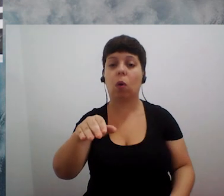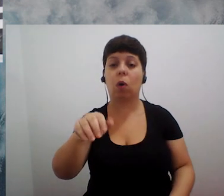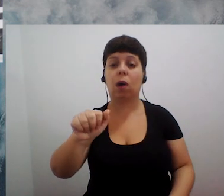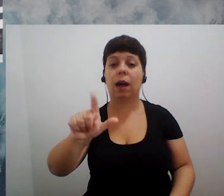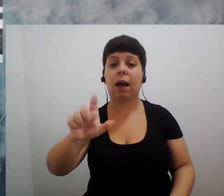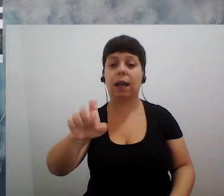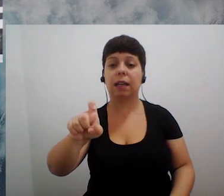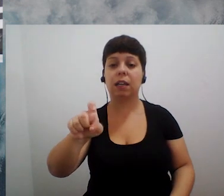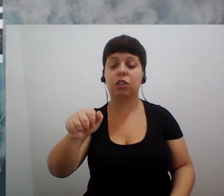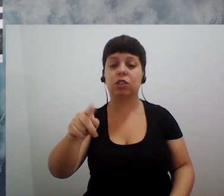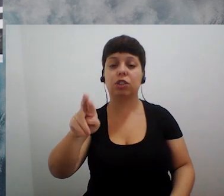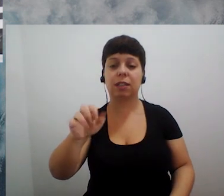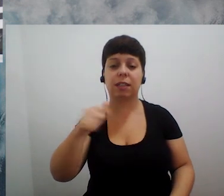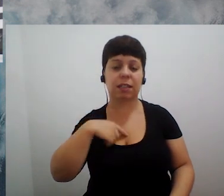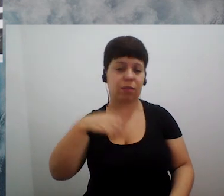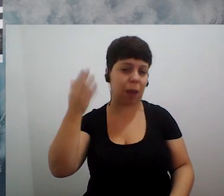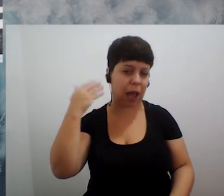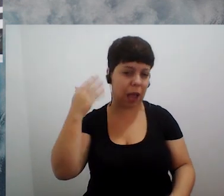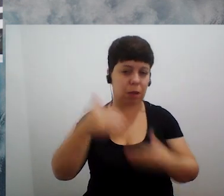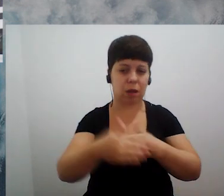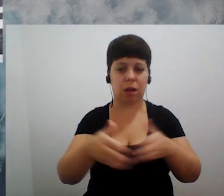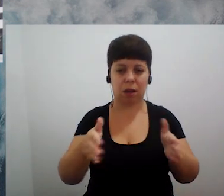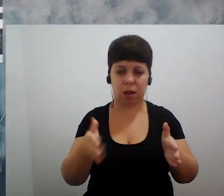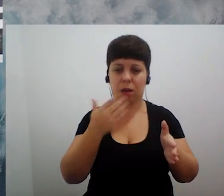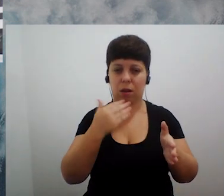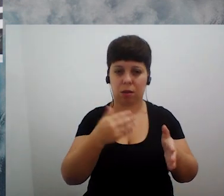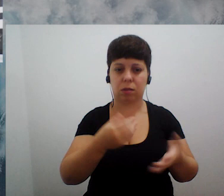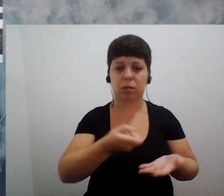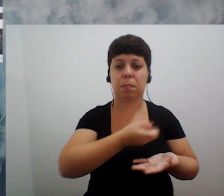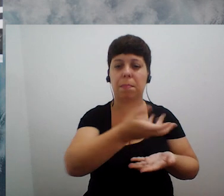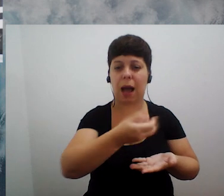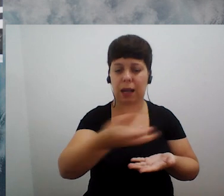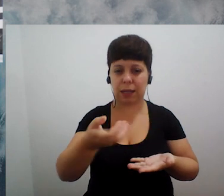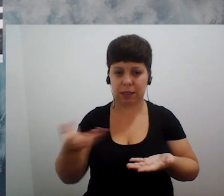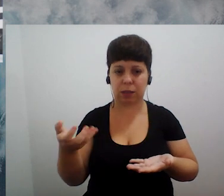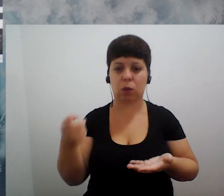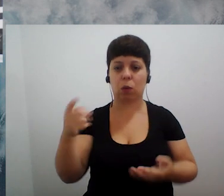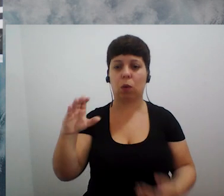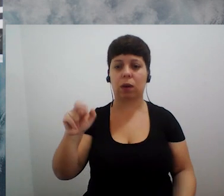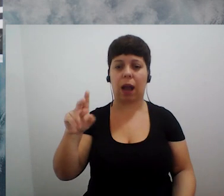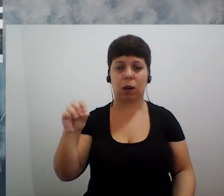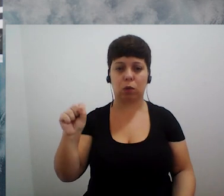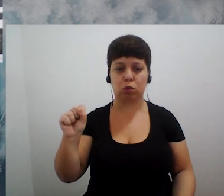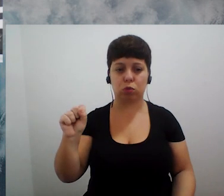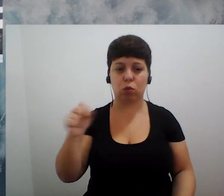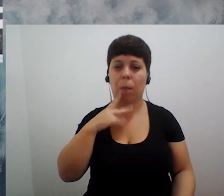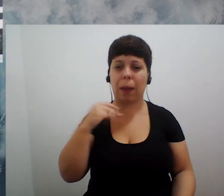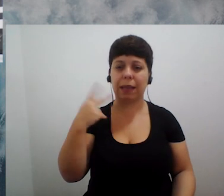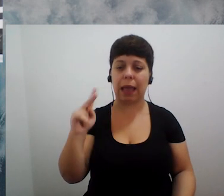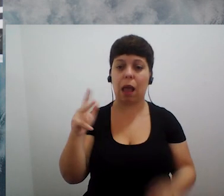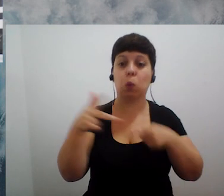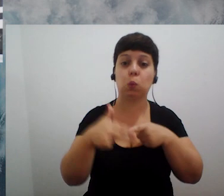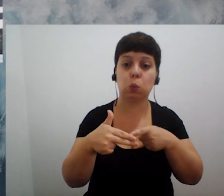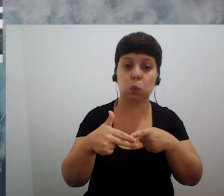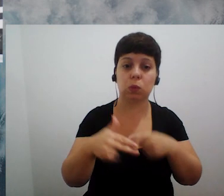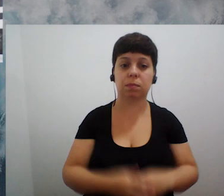Inclusive, o Alexandre, eu tava, uma época que a gente estava distribuindo cesta básica, ele fez muito, Carlos. O pai dele,